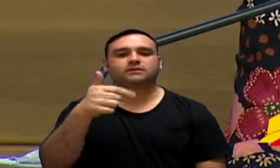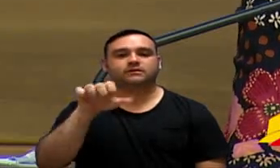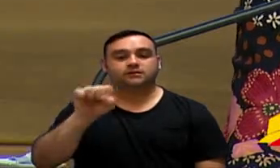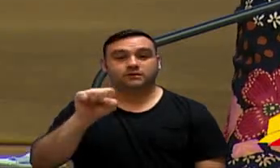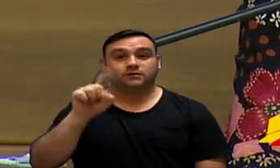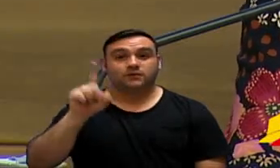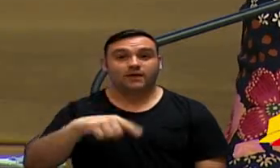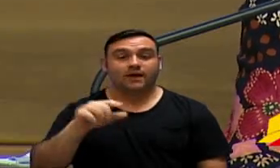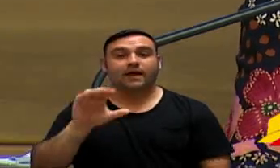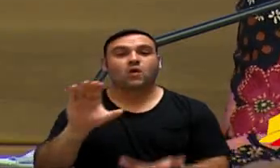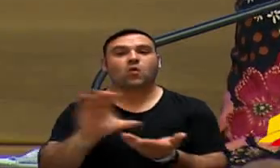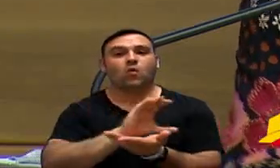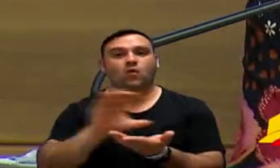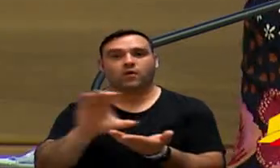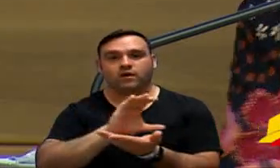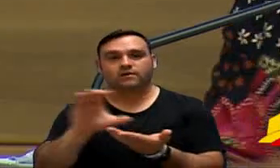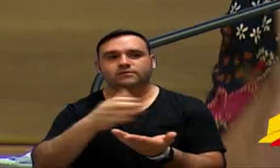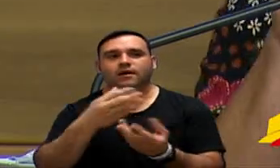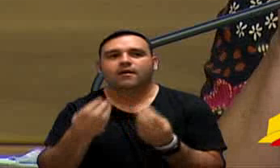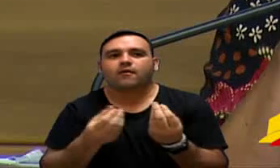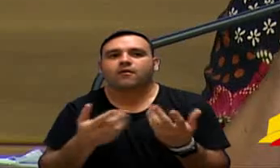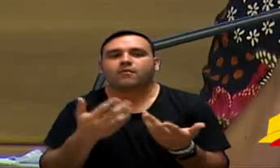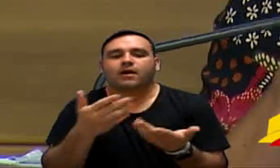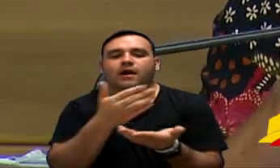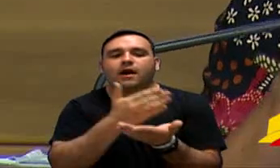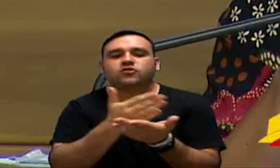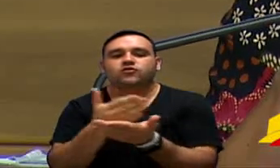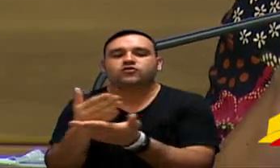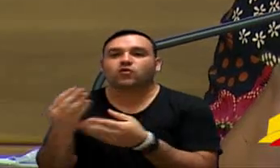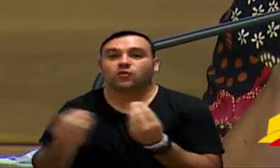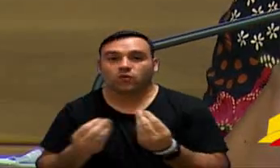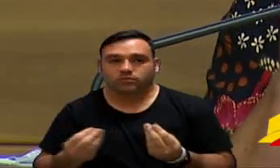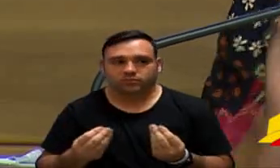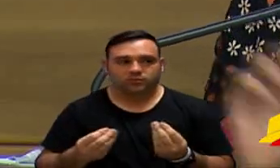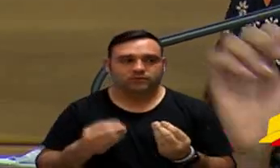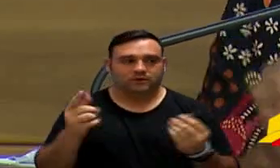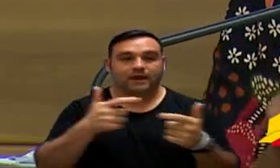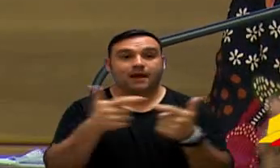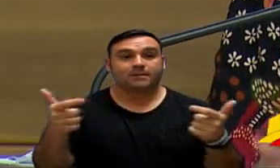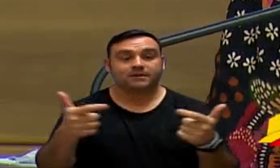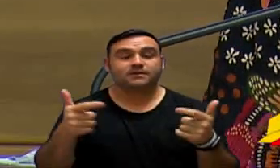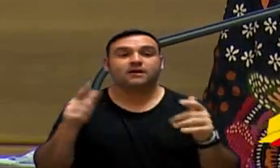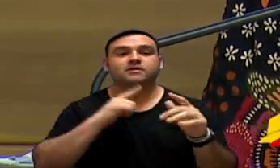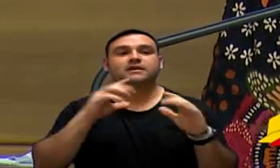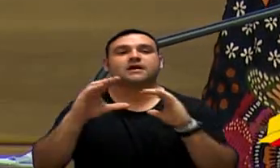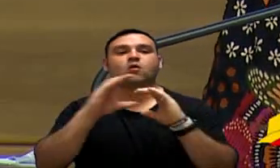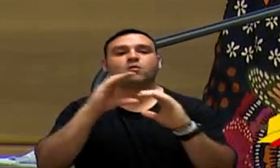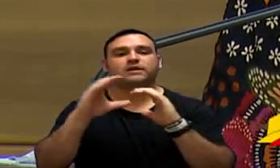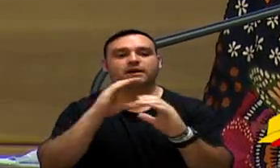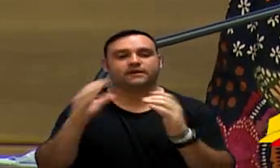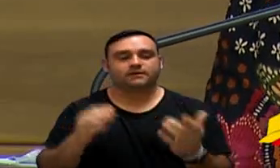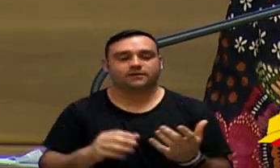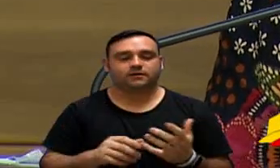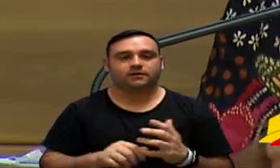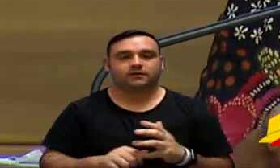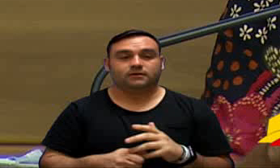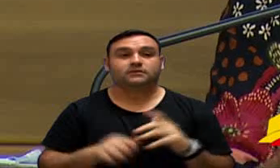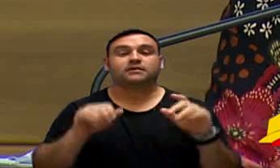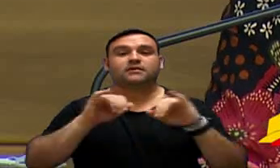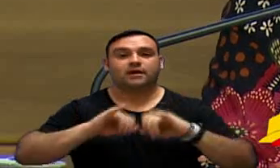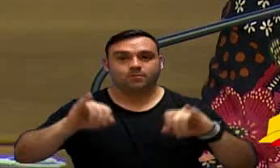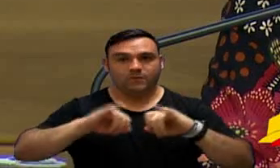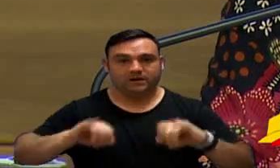10.378 correntes. Como que estamos dividindo esse valor? Ampliação dos canais de comunicação,